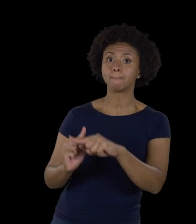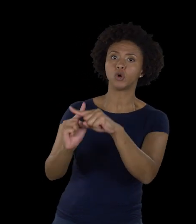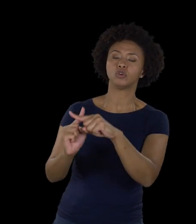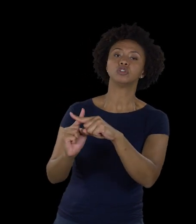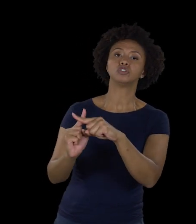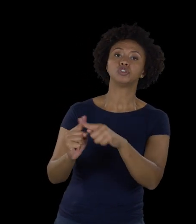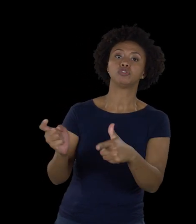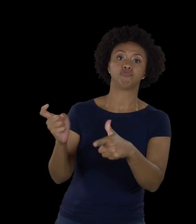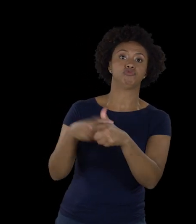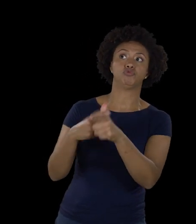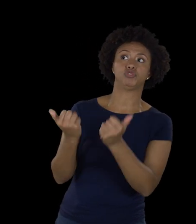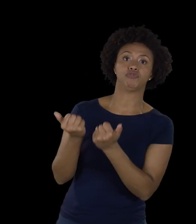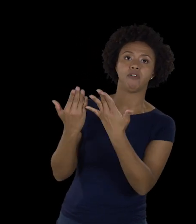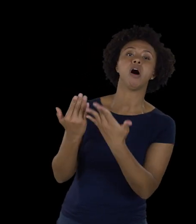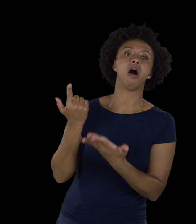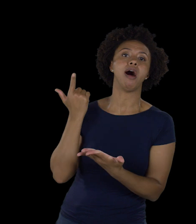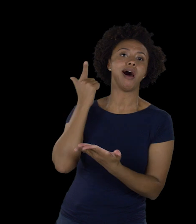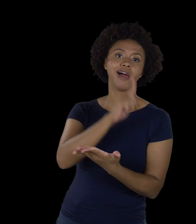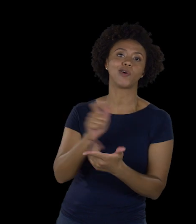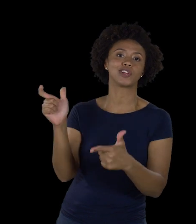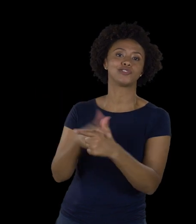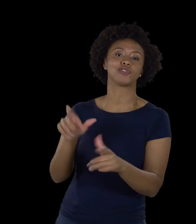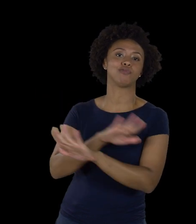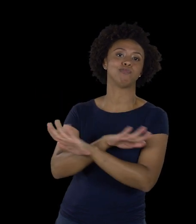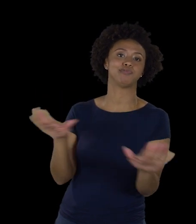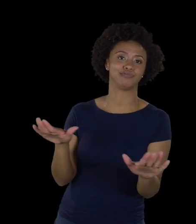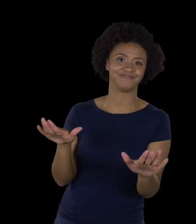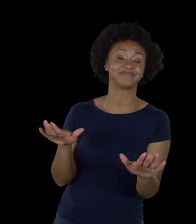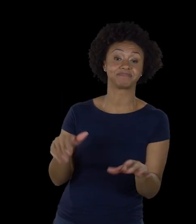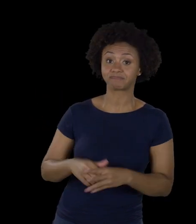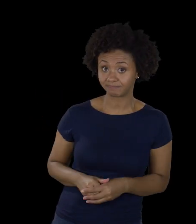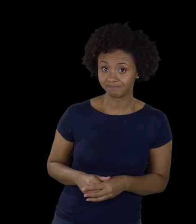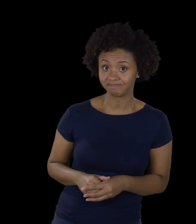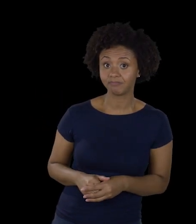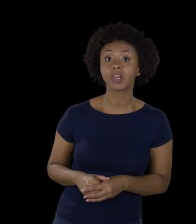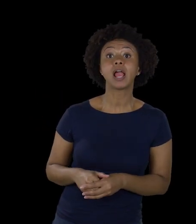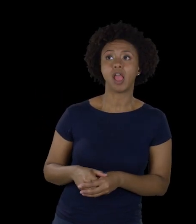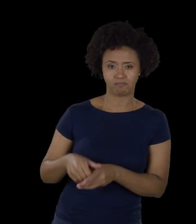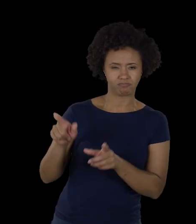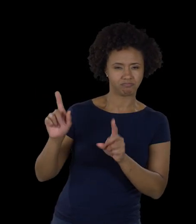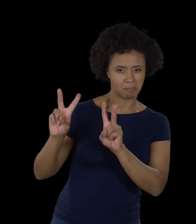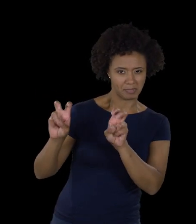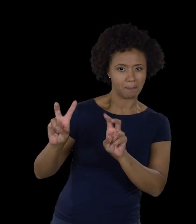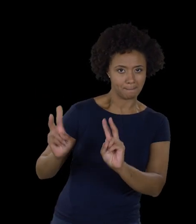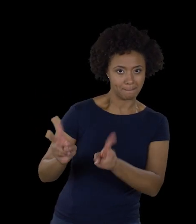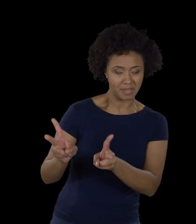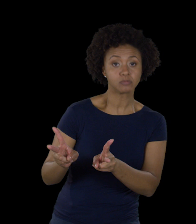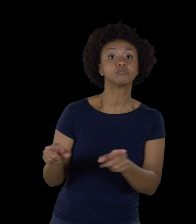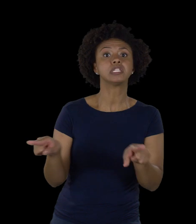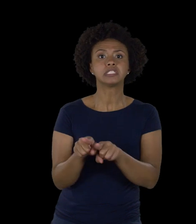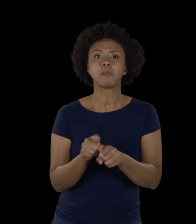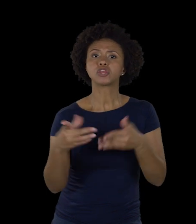finalmente sanar a dívida junto ao Fundo Monetário Internacional. E, nesse mesmo contexto, a entrada massiva de